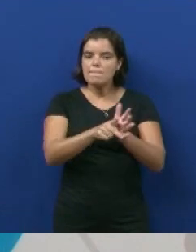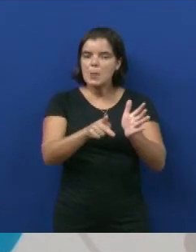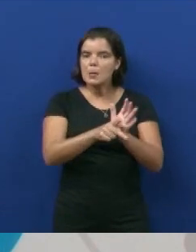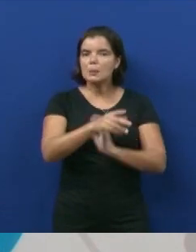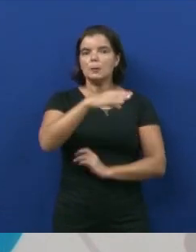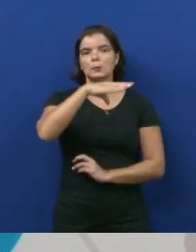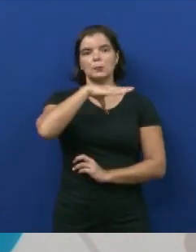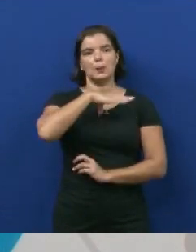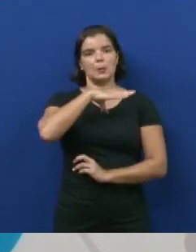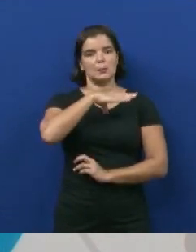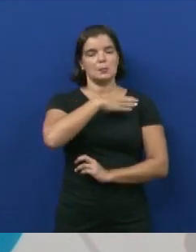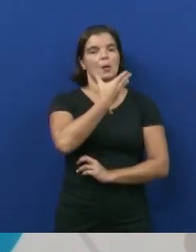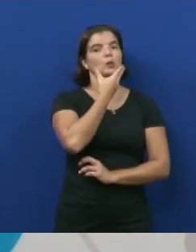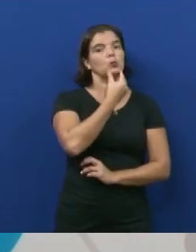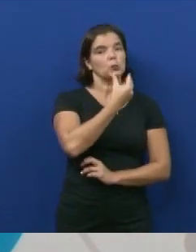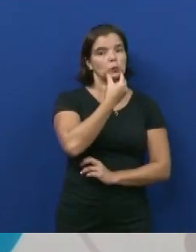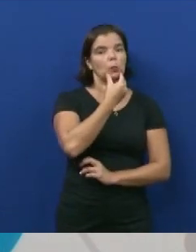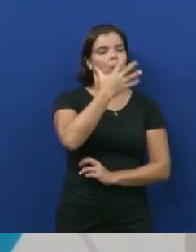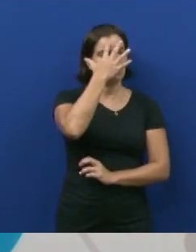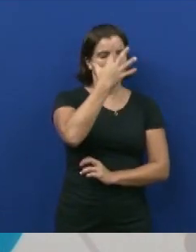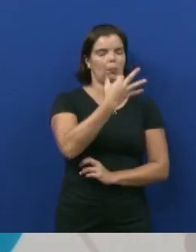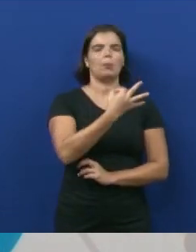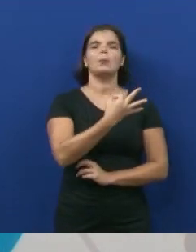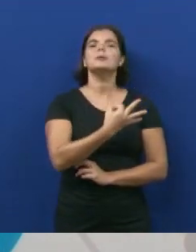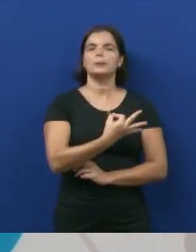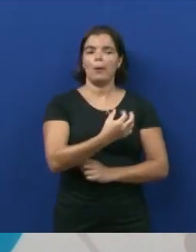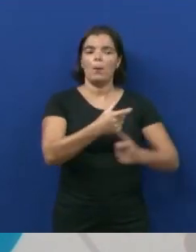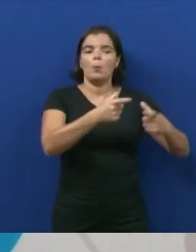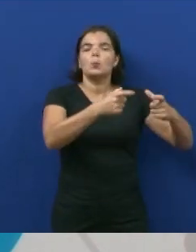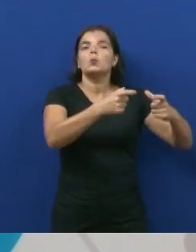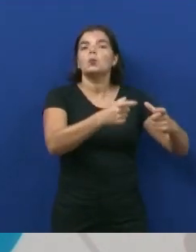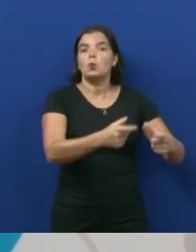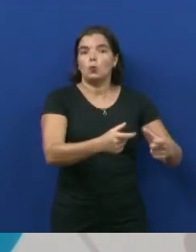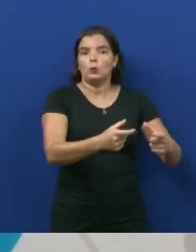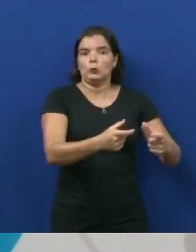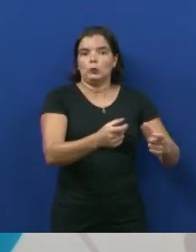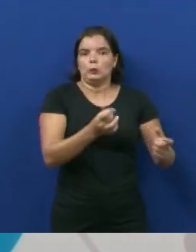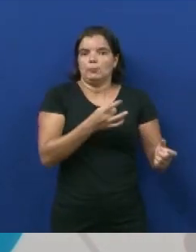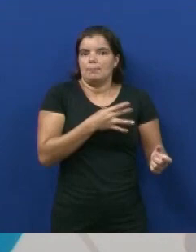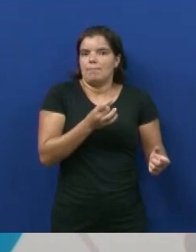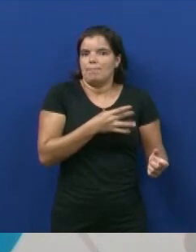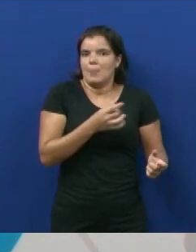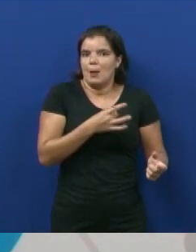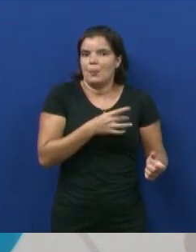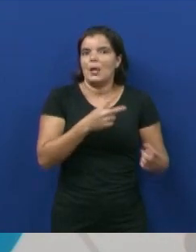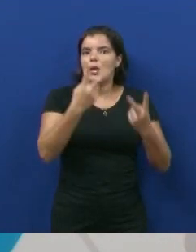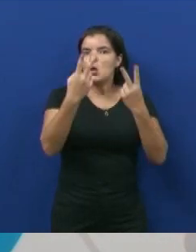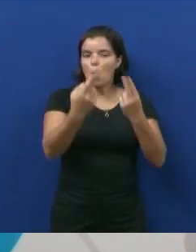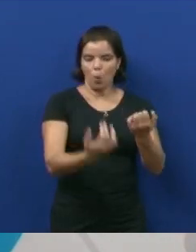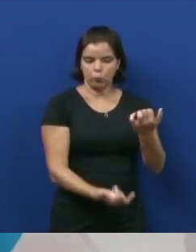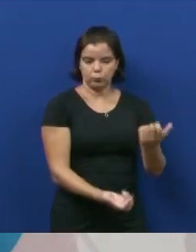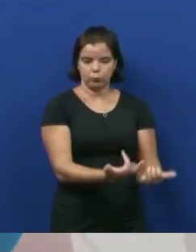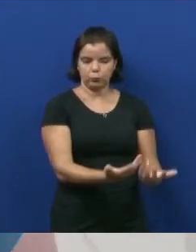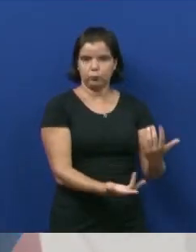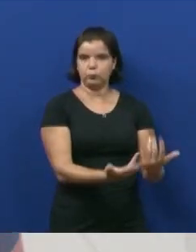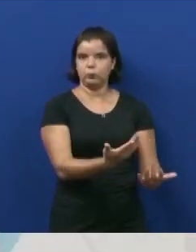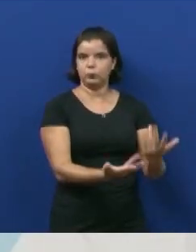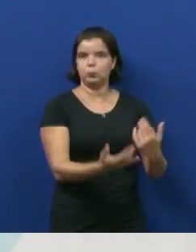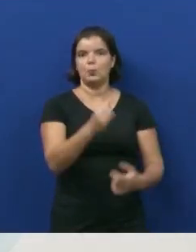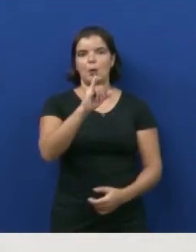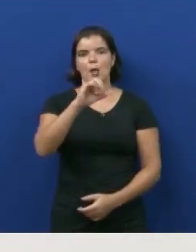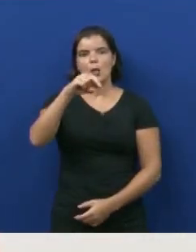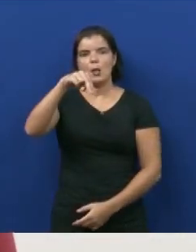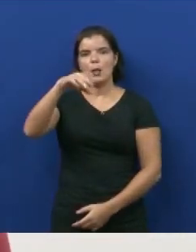Essa cidade dos homens, com certeza, vai para um local de terror, que como o inferno, né, descrito